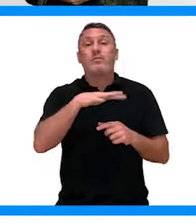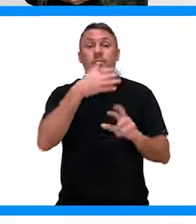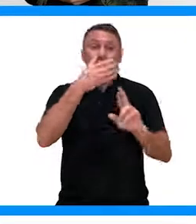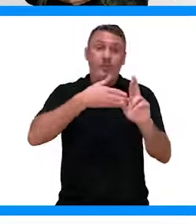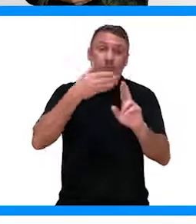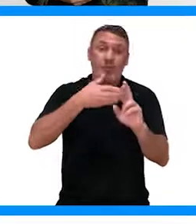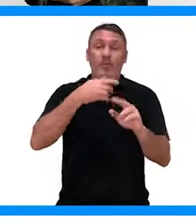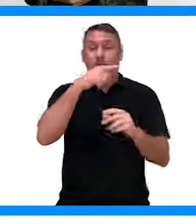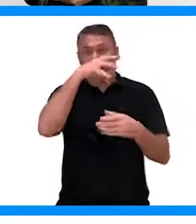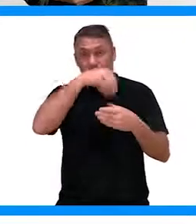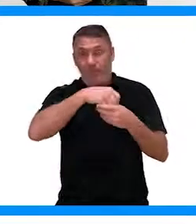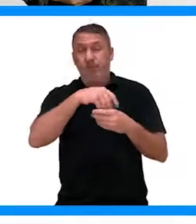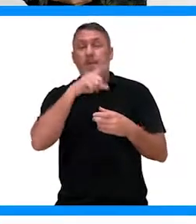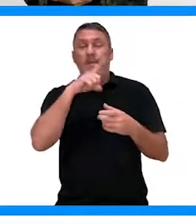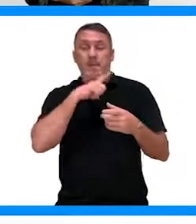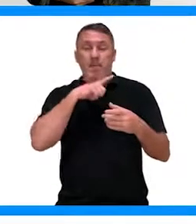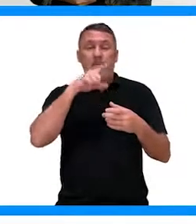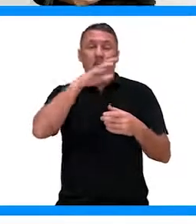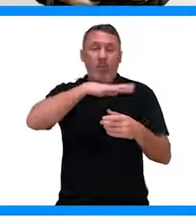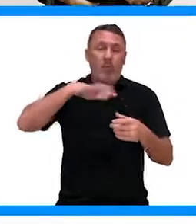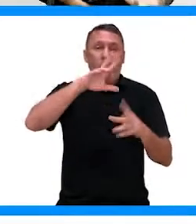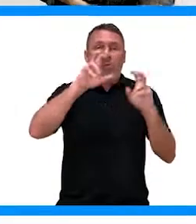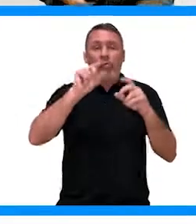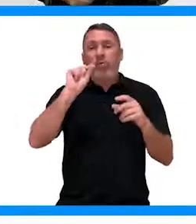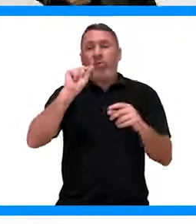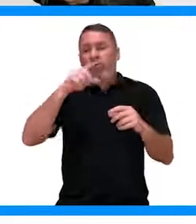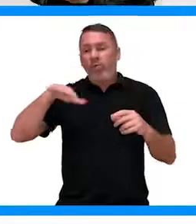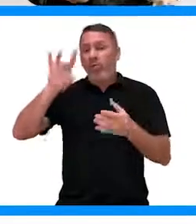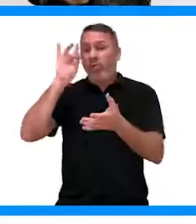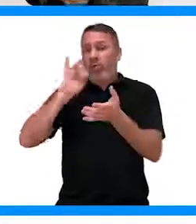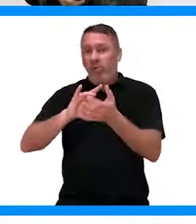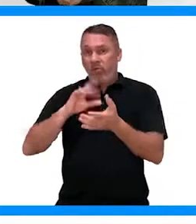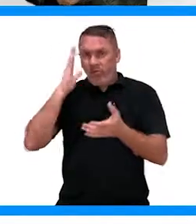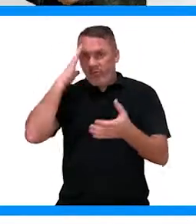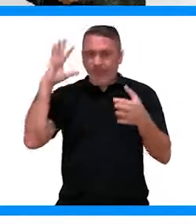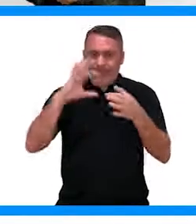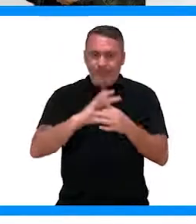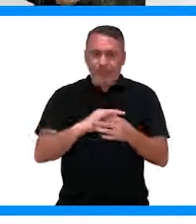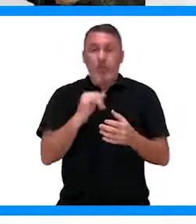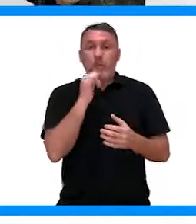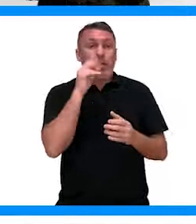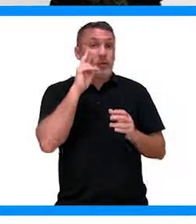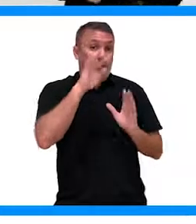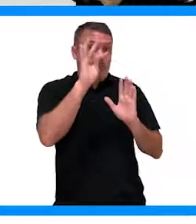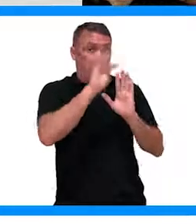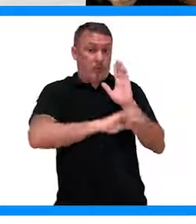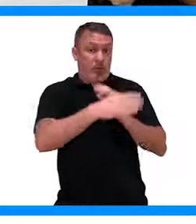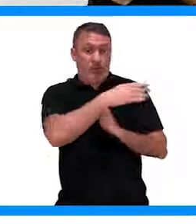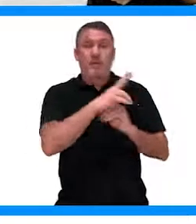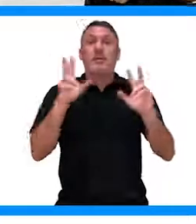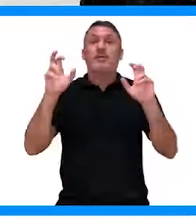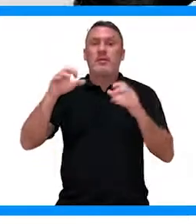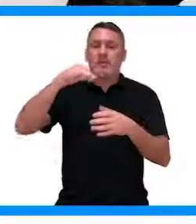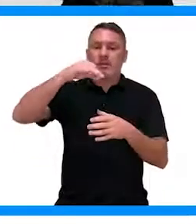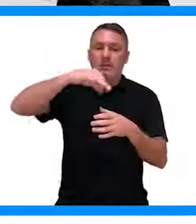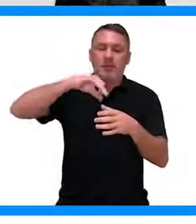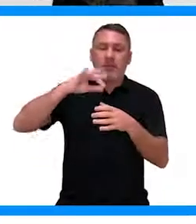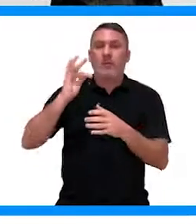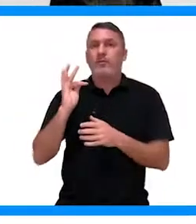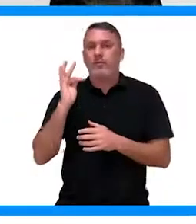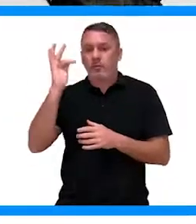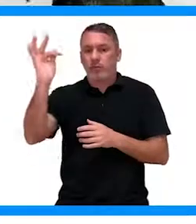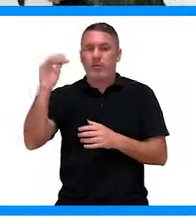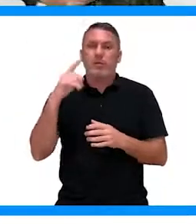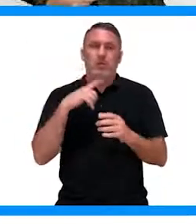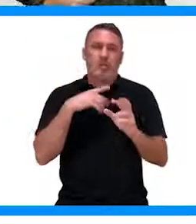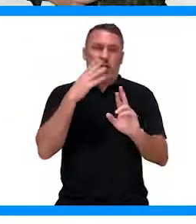a função referencial ou denotativa, ela vai tratar de assuntos baseados na realidade. Então, nesse texto, Semente do